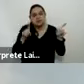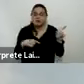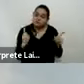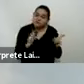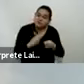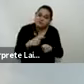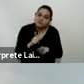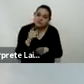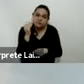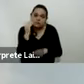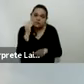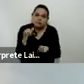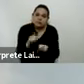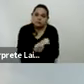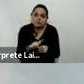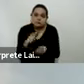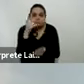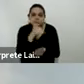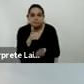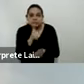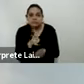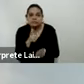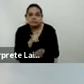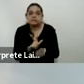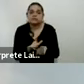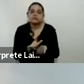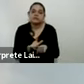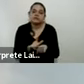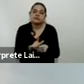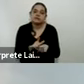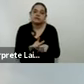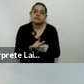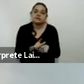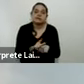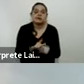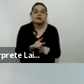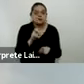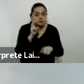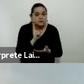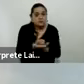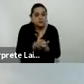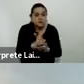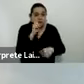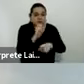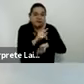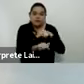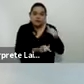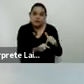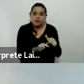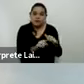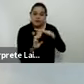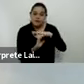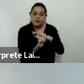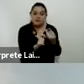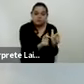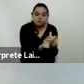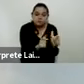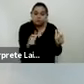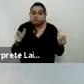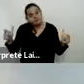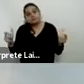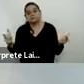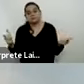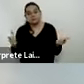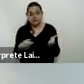para a garantia do emprego na pequena, na média e nas grandes empresas. E quando o sindicato estiver